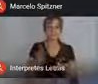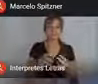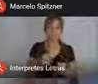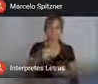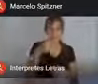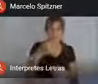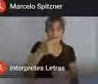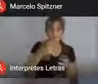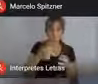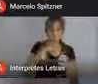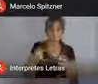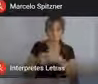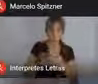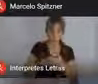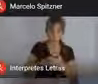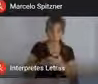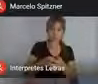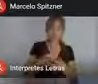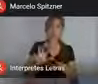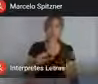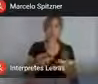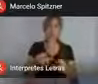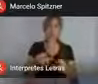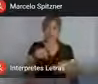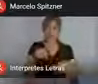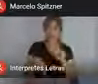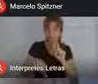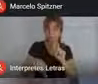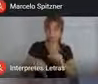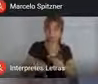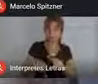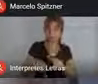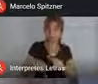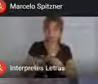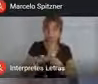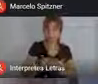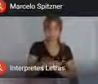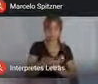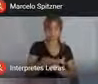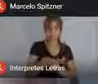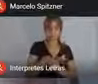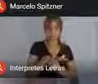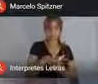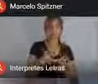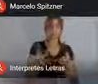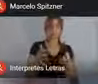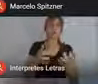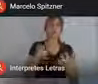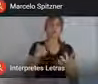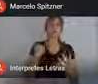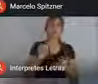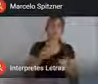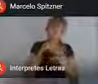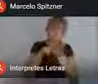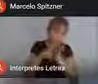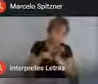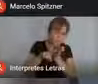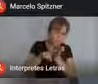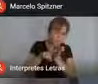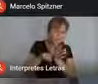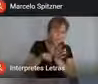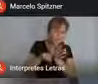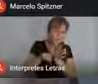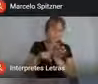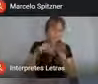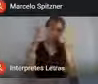dessa preservação dessa diversidade, quando nós trabalhamos nessa perspectiva de